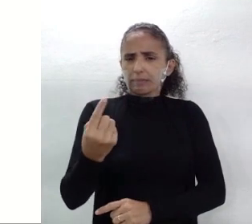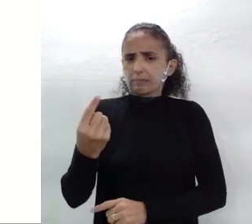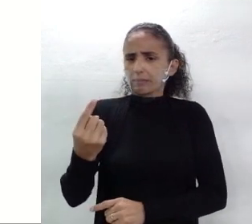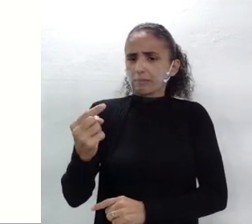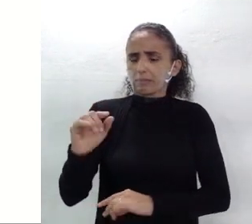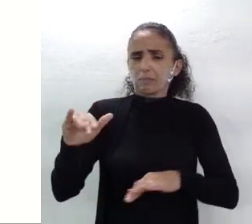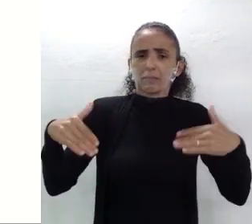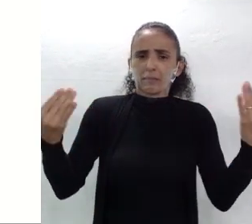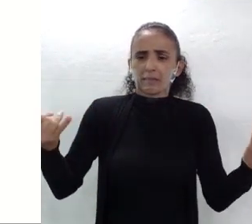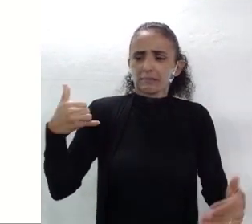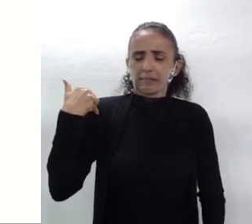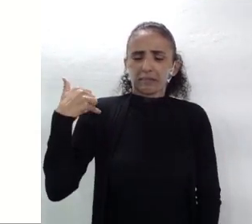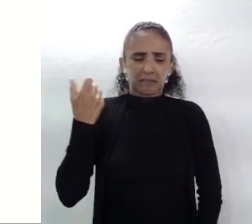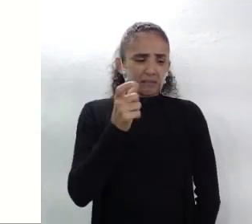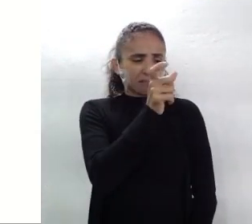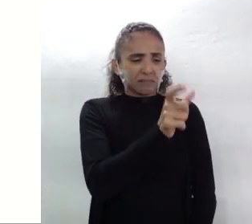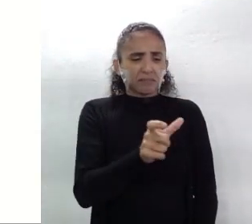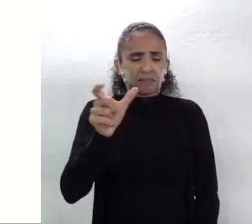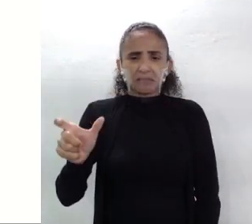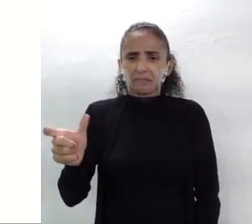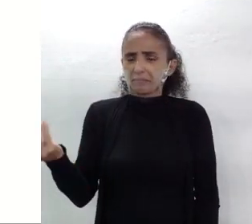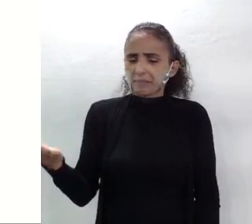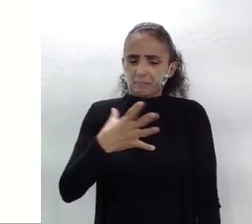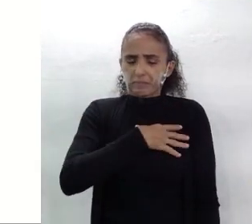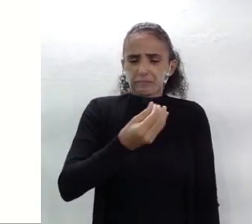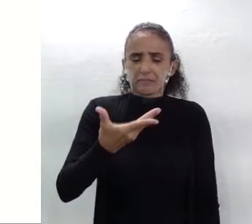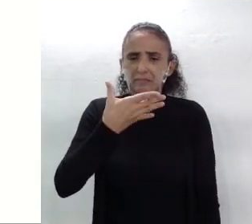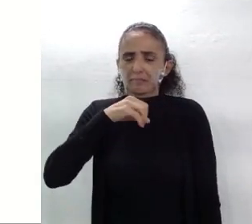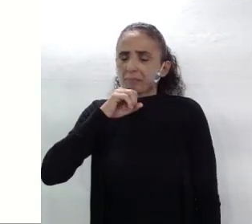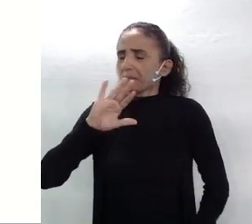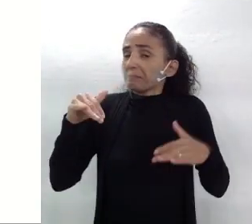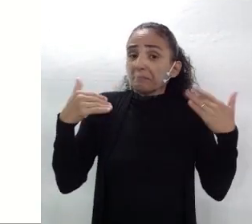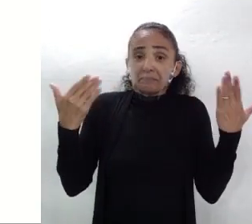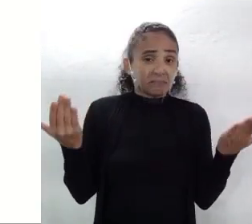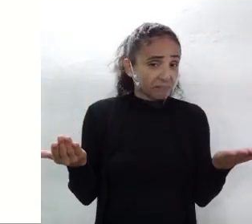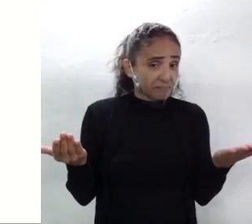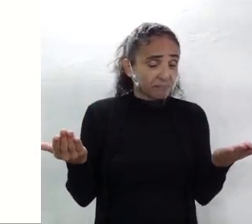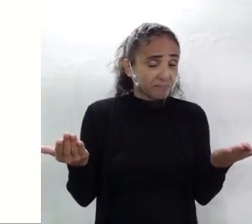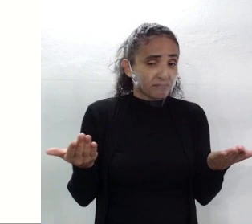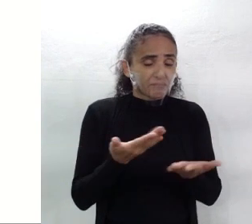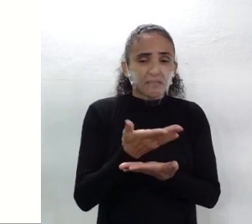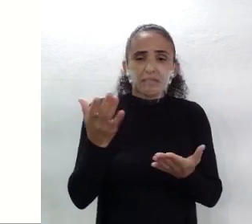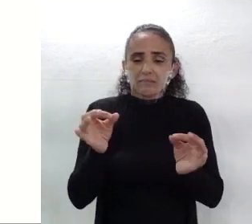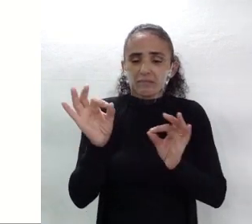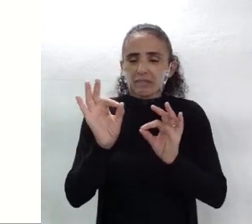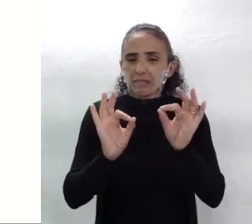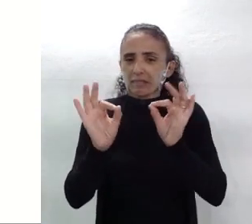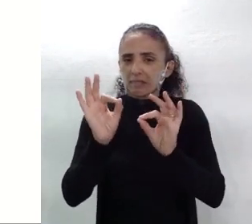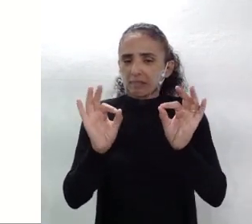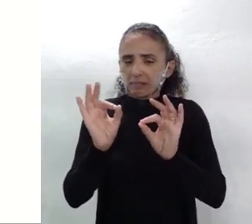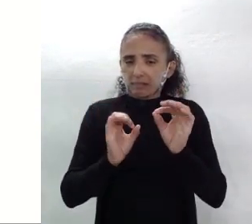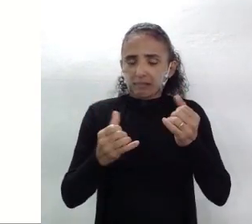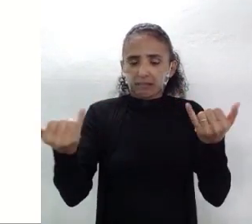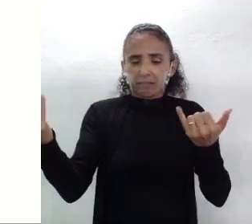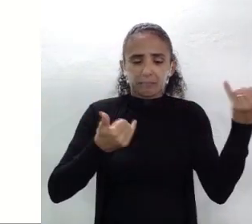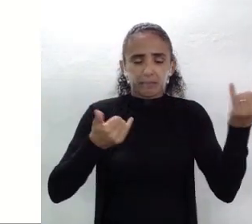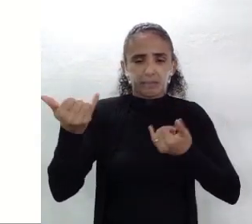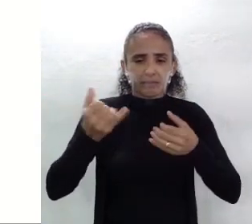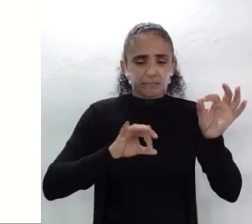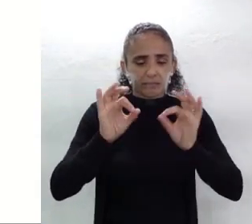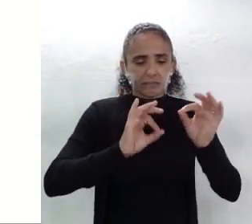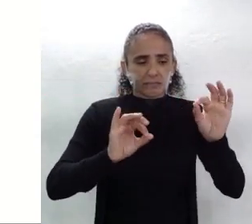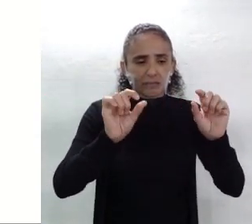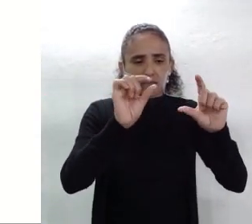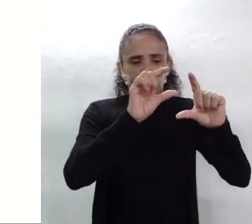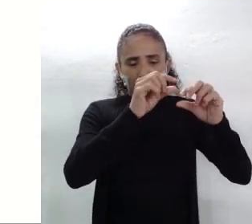você vai dizer, eu sei lá, nem é meu pai, então eu quero saber. Então veja o seguinte, ó, vai fazer a informação colocando a